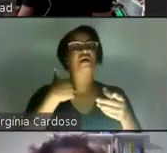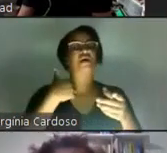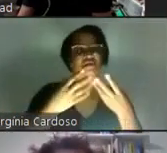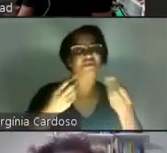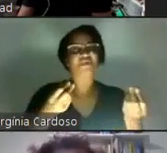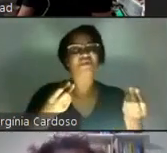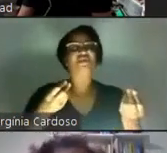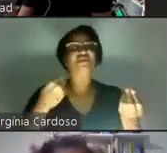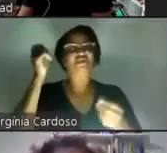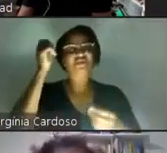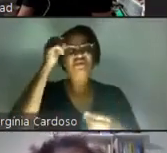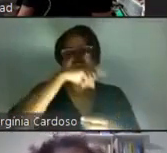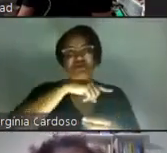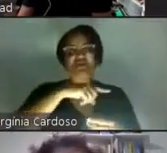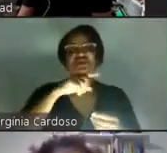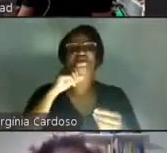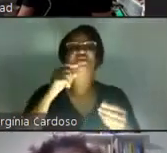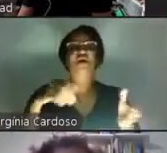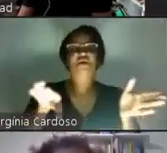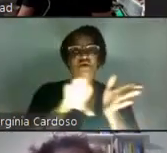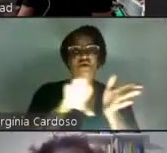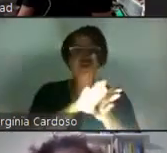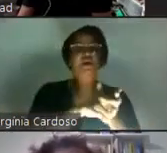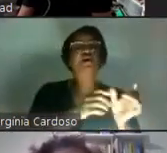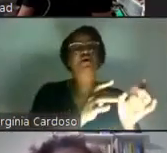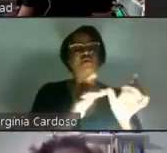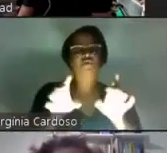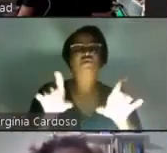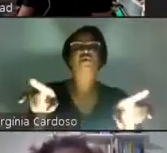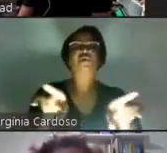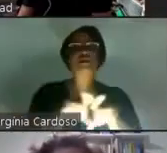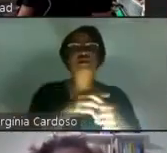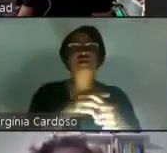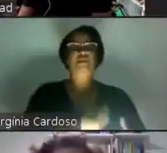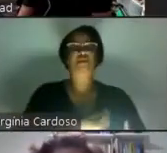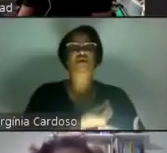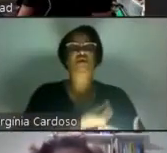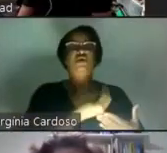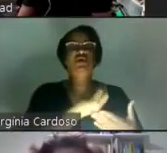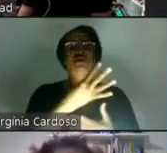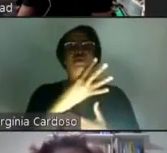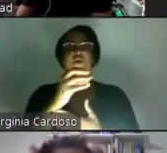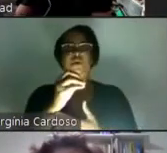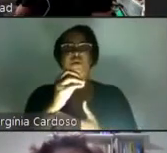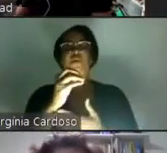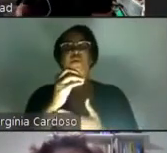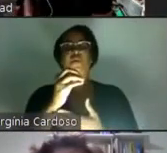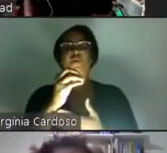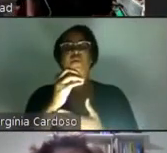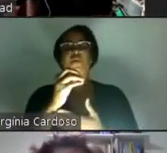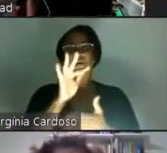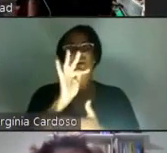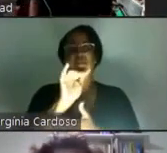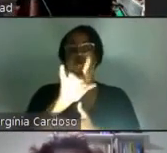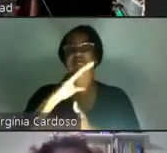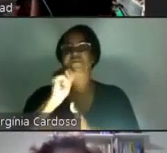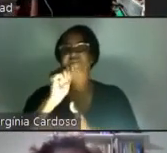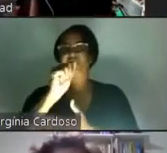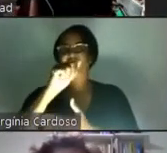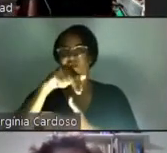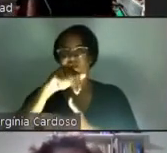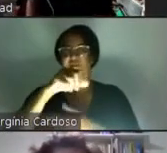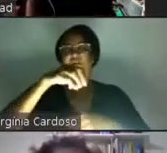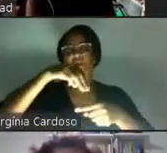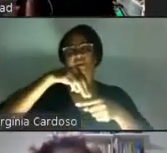eu vou fazer todo o lançamento já também doando, estou doando 40 livros aqui para a FICAM, para o município de Canudos, para